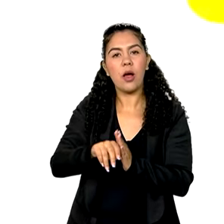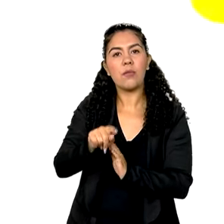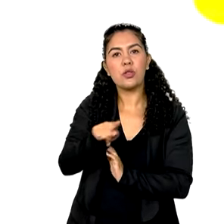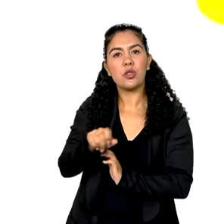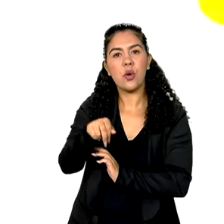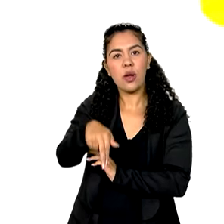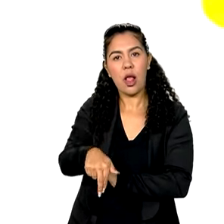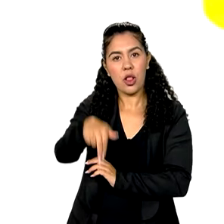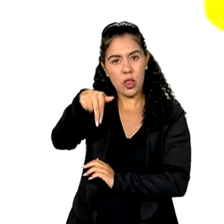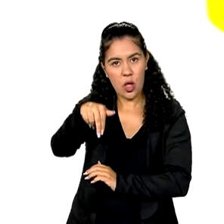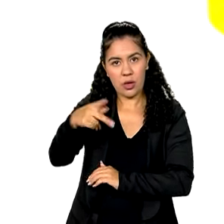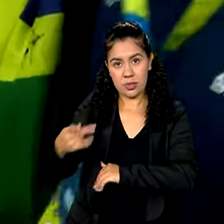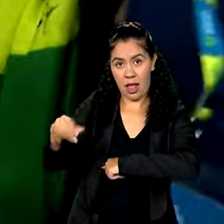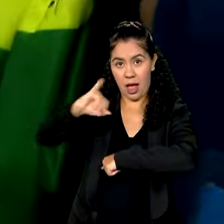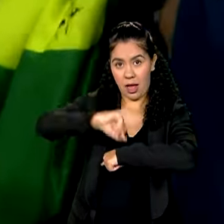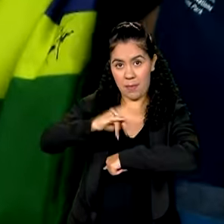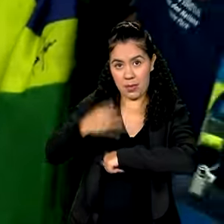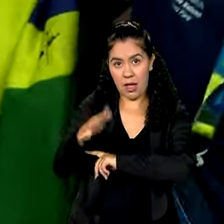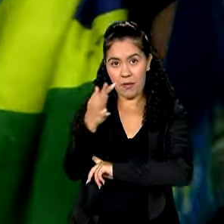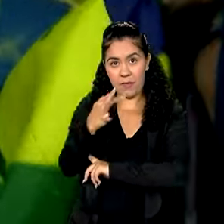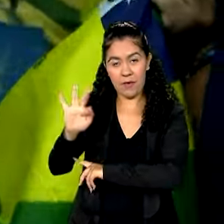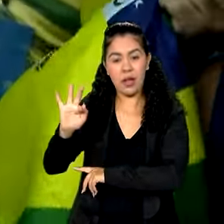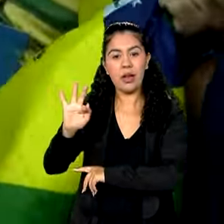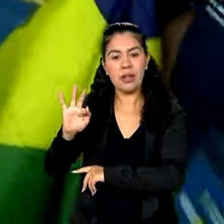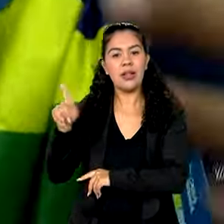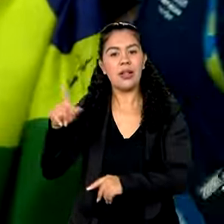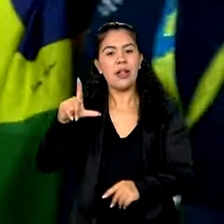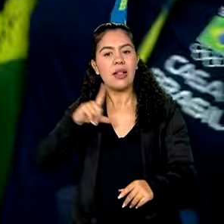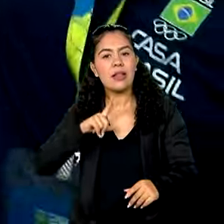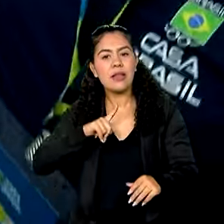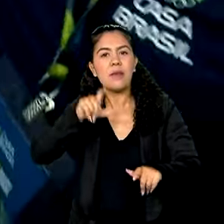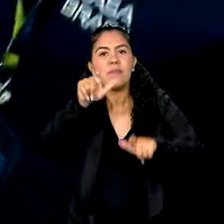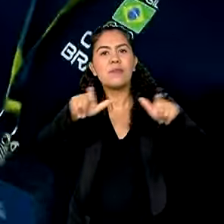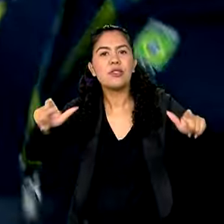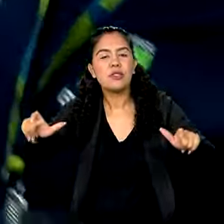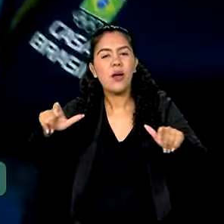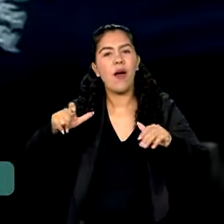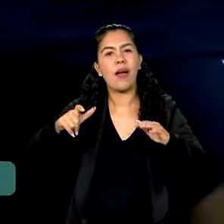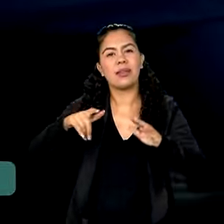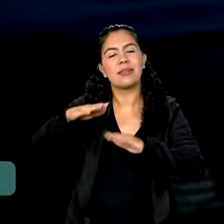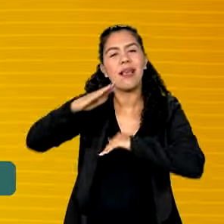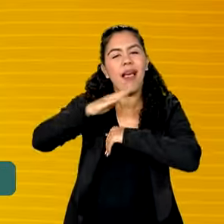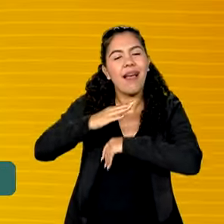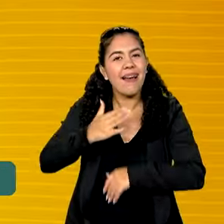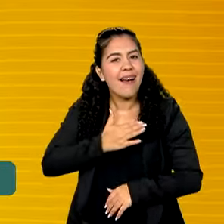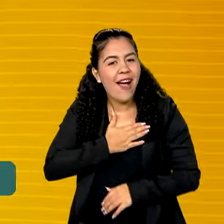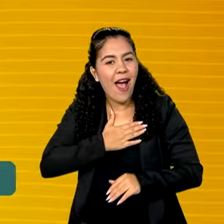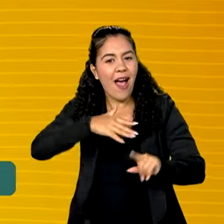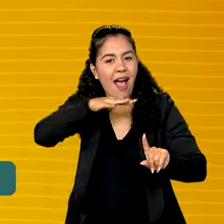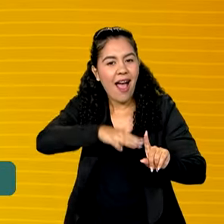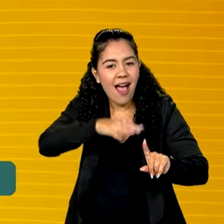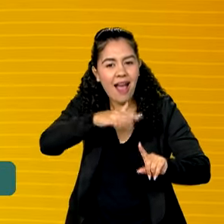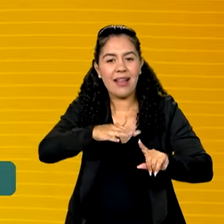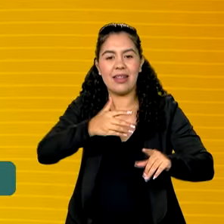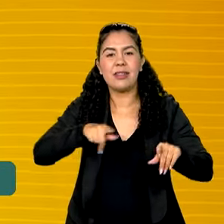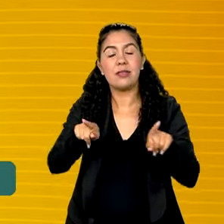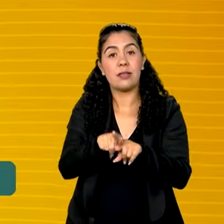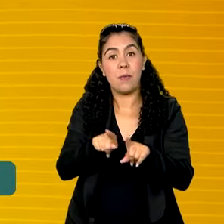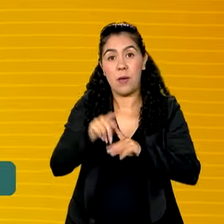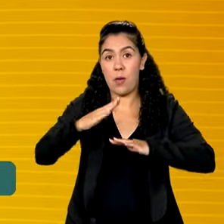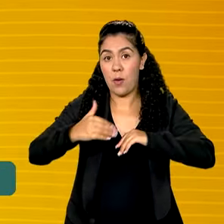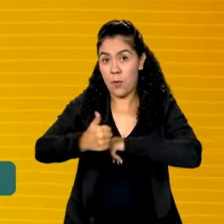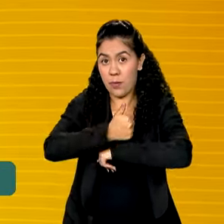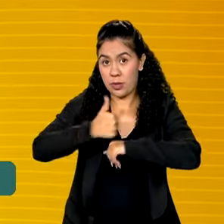na noite dessa segunda-feira. Ela recebeu o carinho de fãs e conversou com a imprensa. Bolsista do Bolsa Atleta